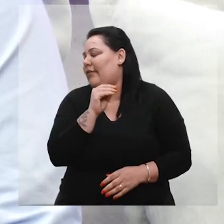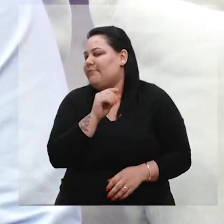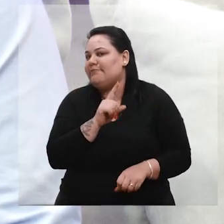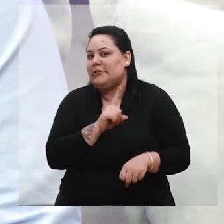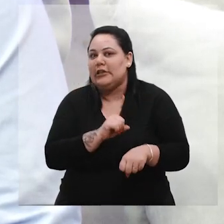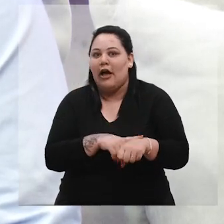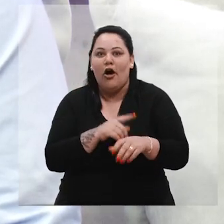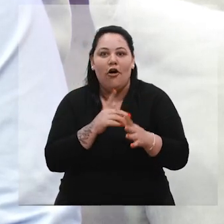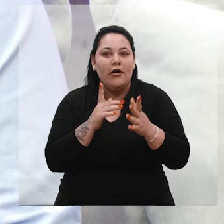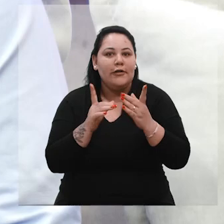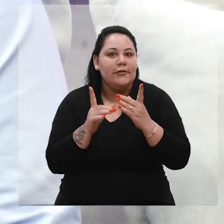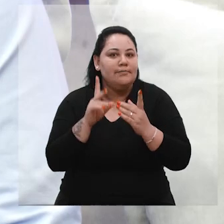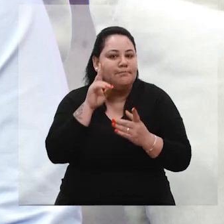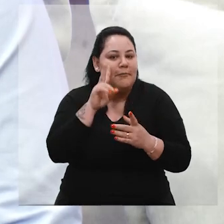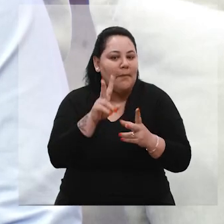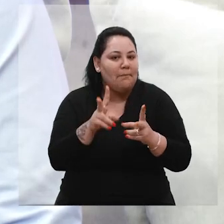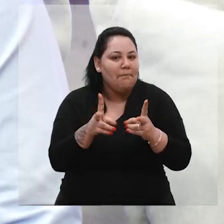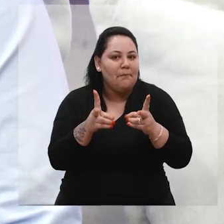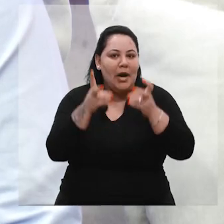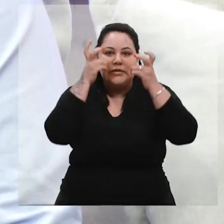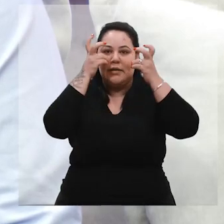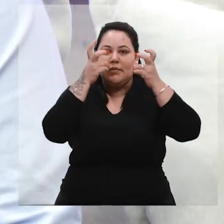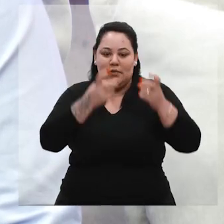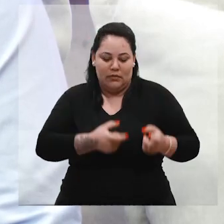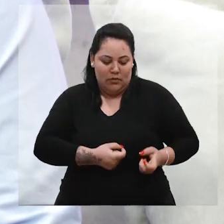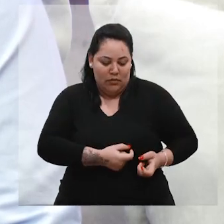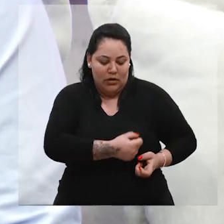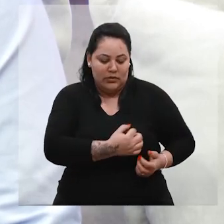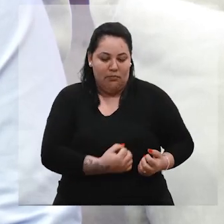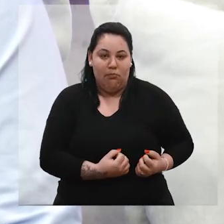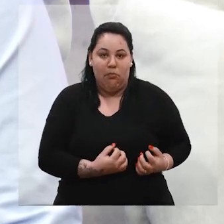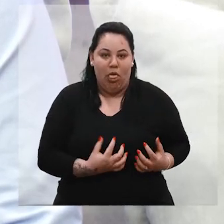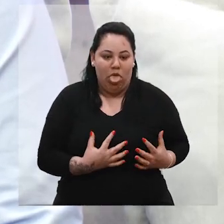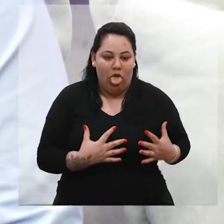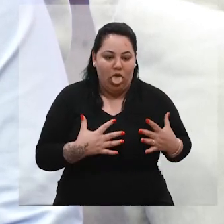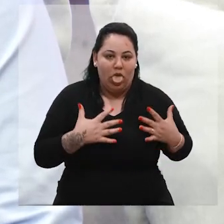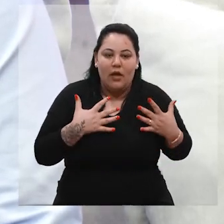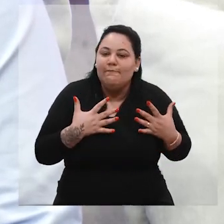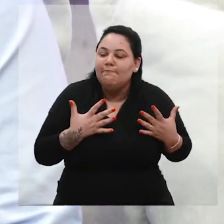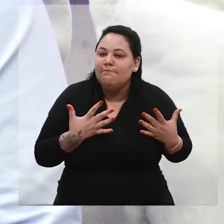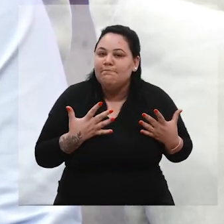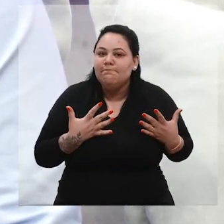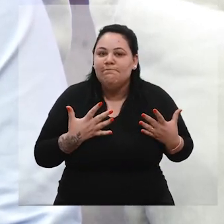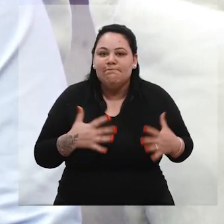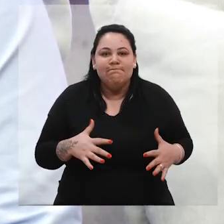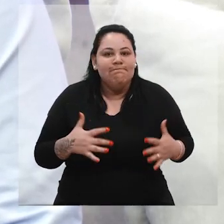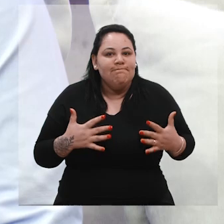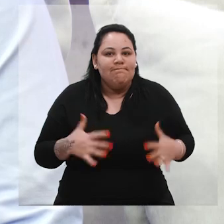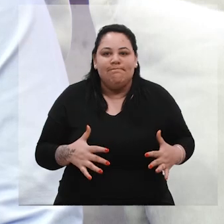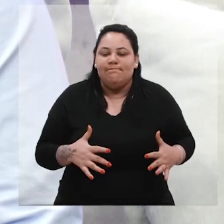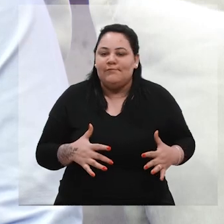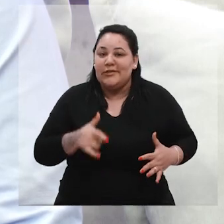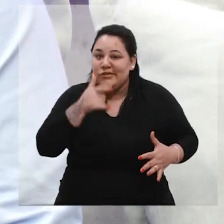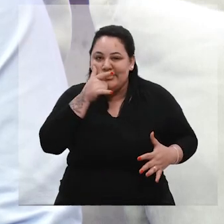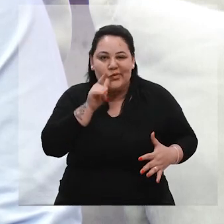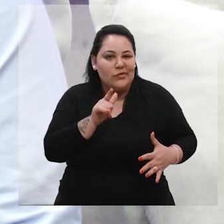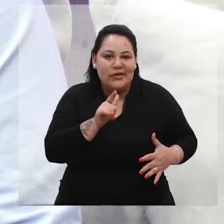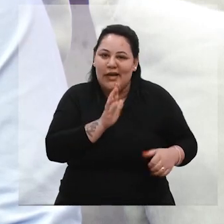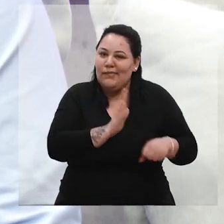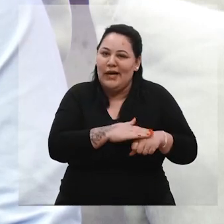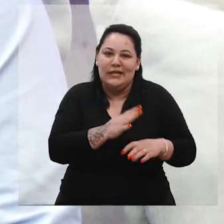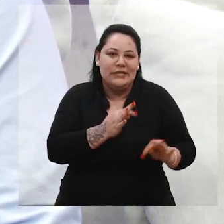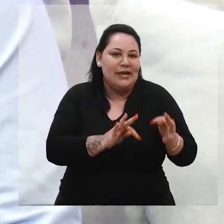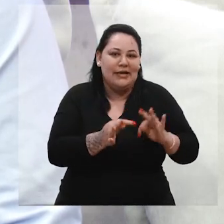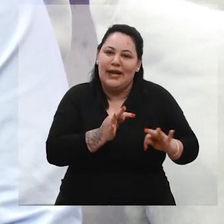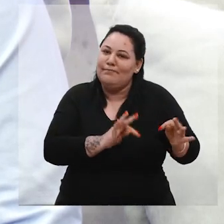e aí quando vê, tá naquele estágio que não tem mais volta, que a gente consegue oferecer um conforto, mas a gente não